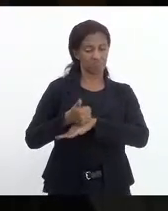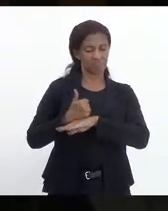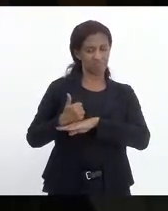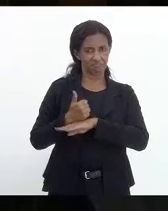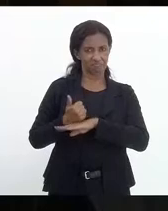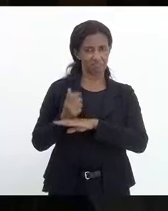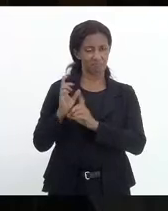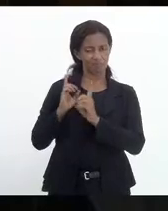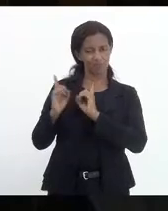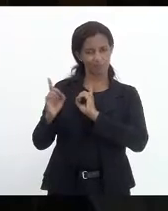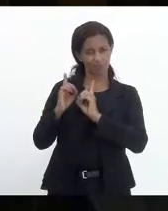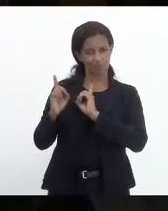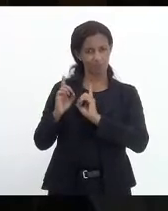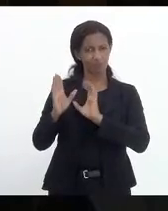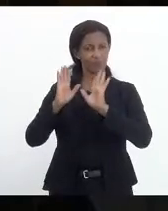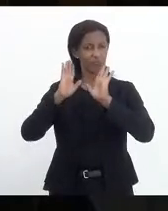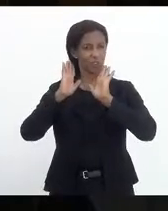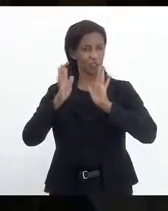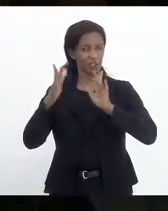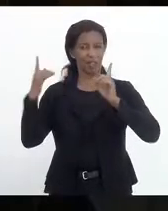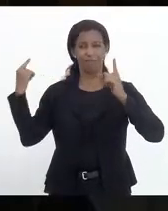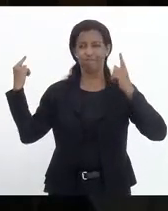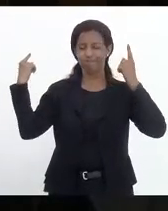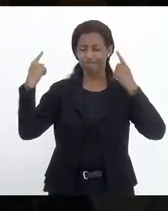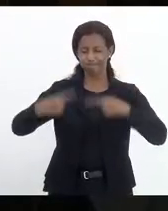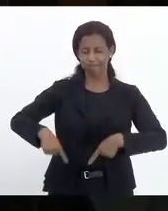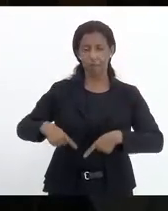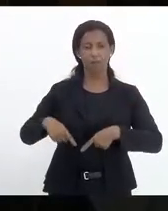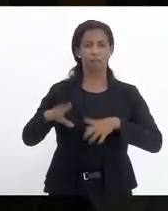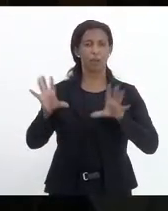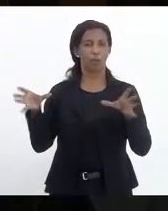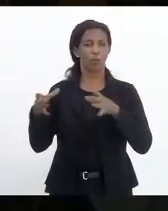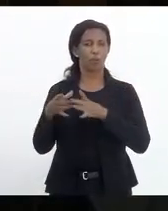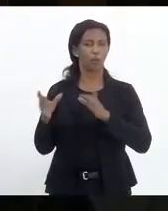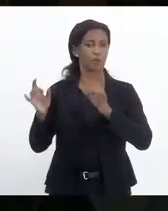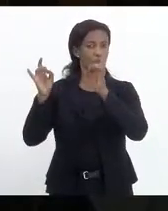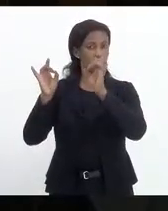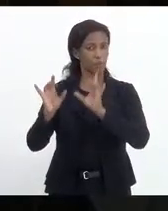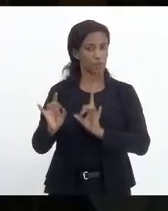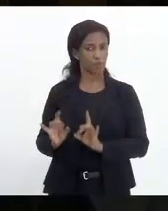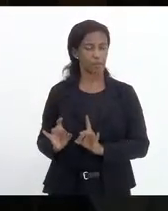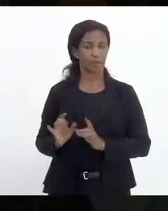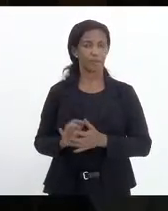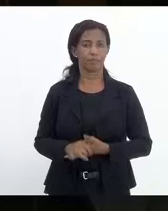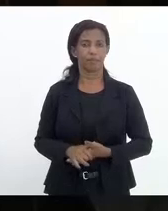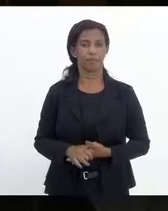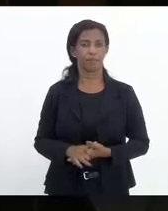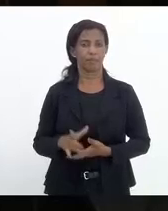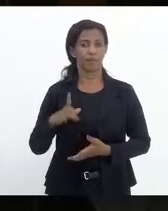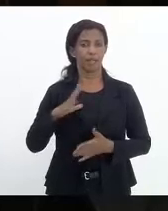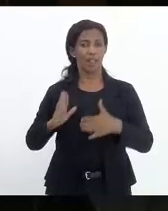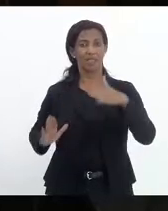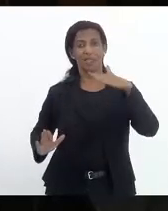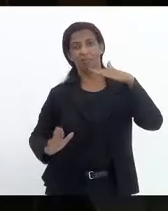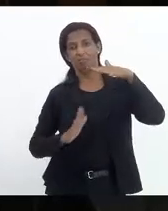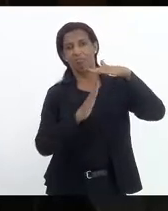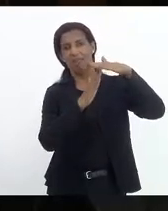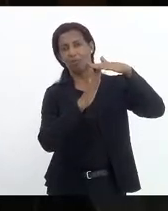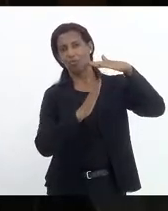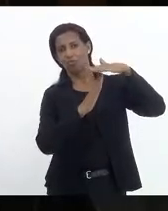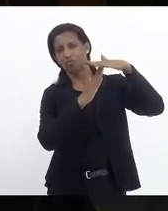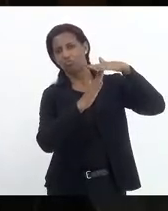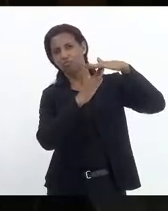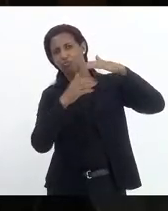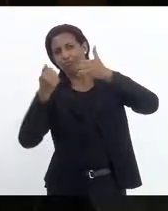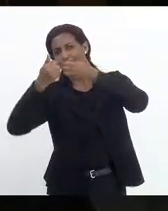debate que já baixar travamos na comissão especial que ao teto de gastos Deputado